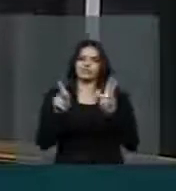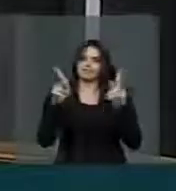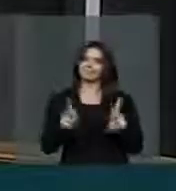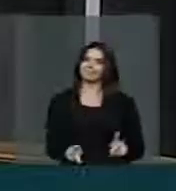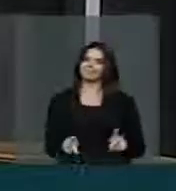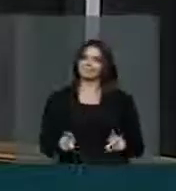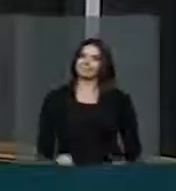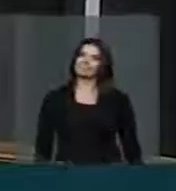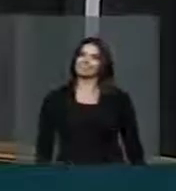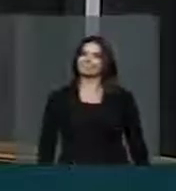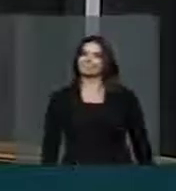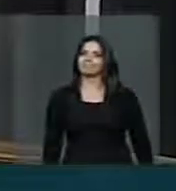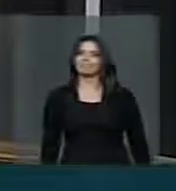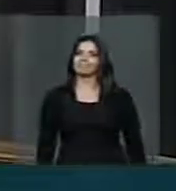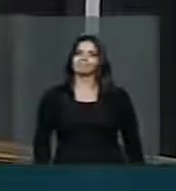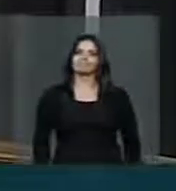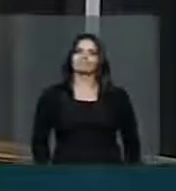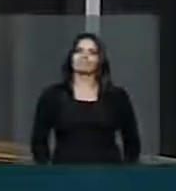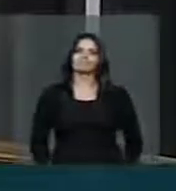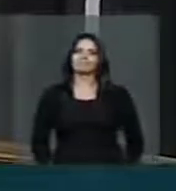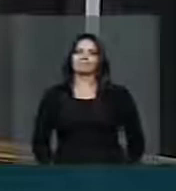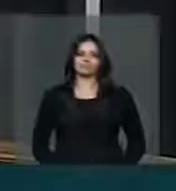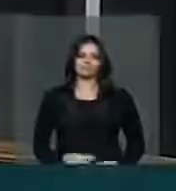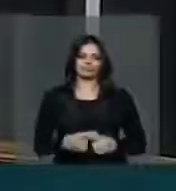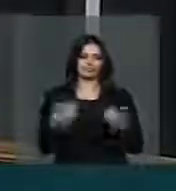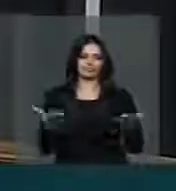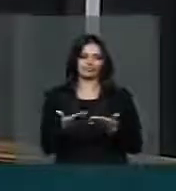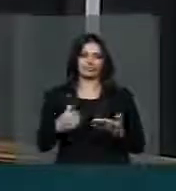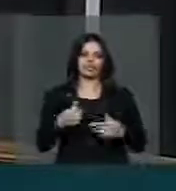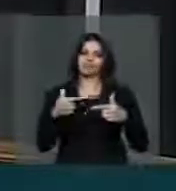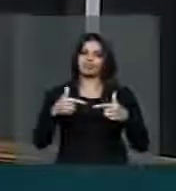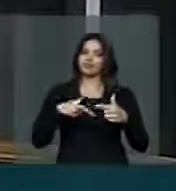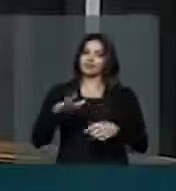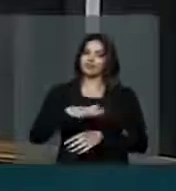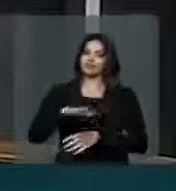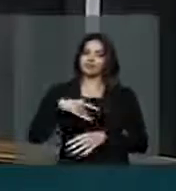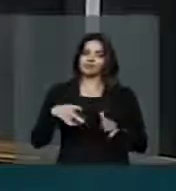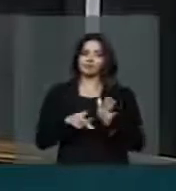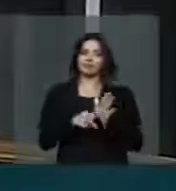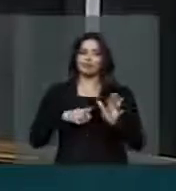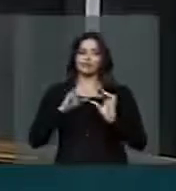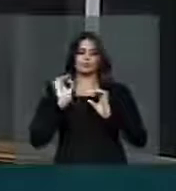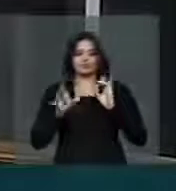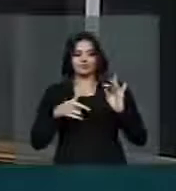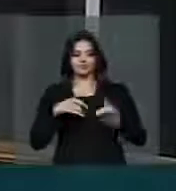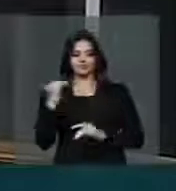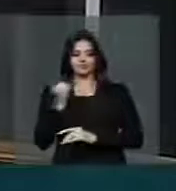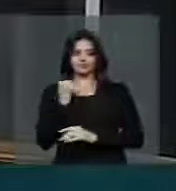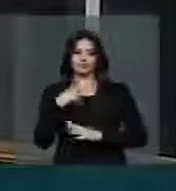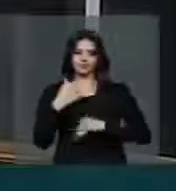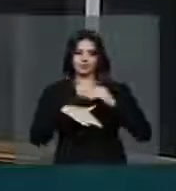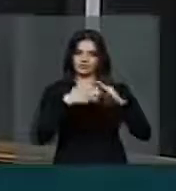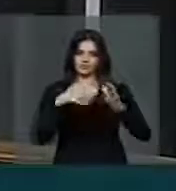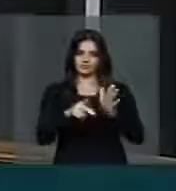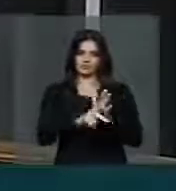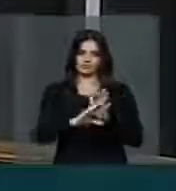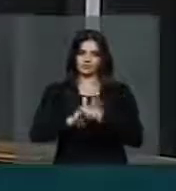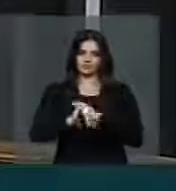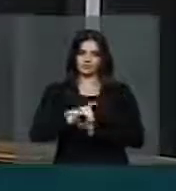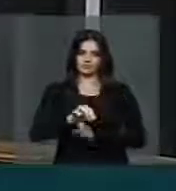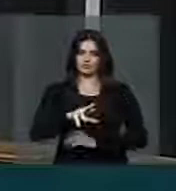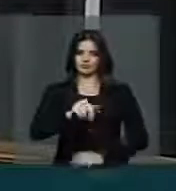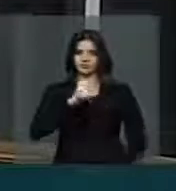que recupere a família como espaço privilegiado por excelência para o desenvolvimento da